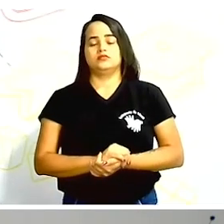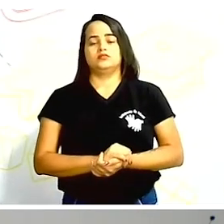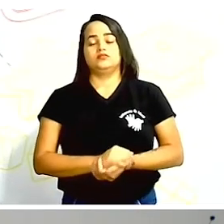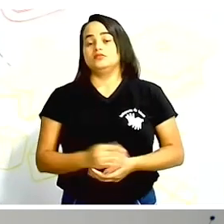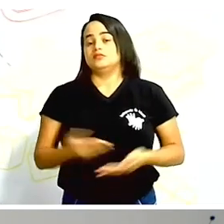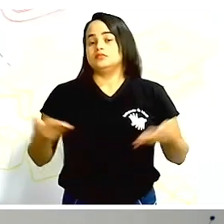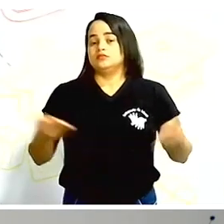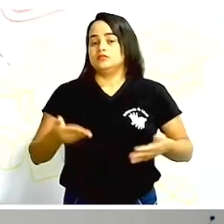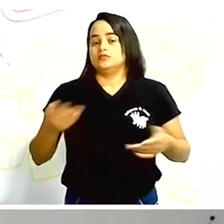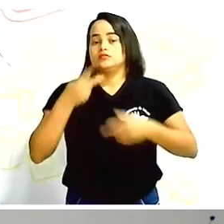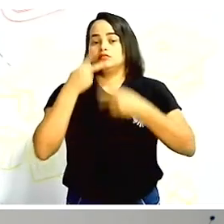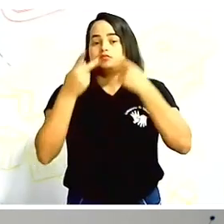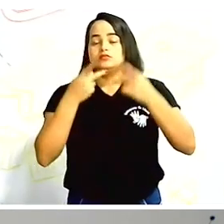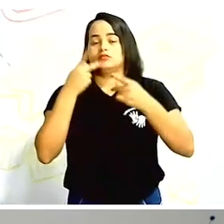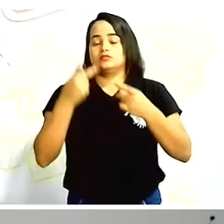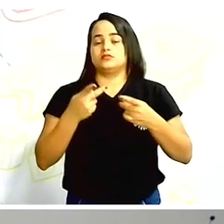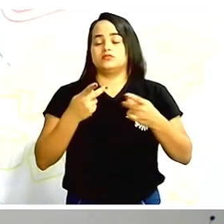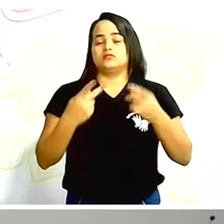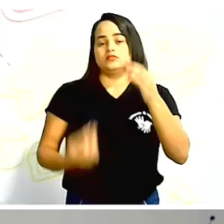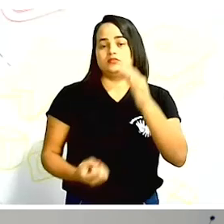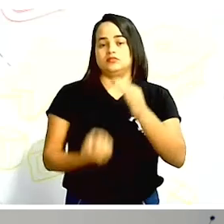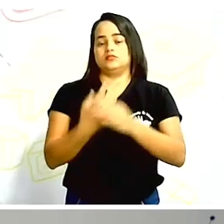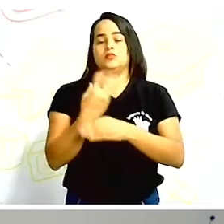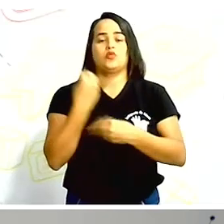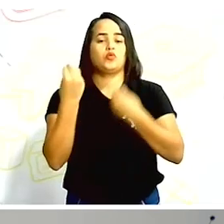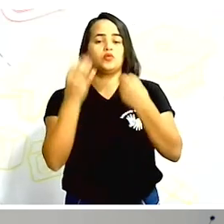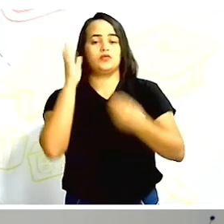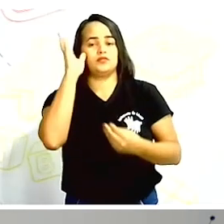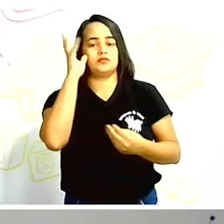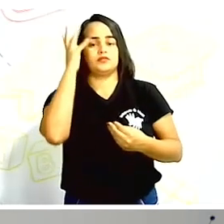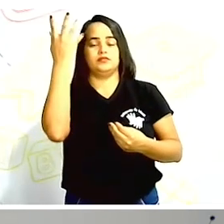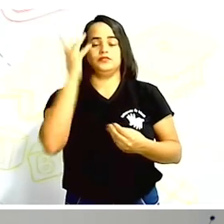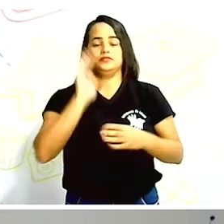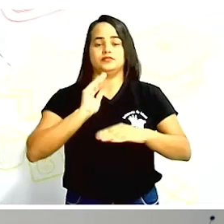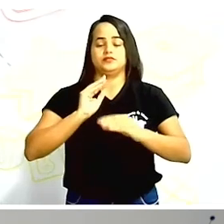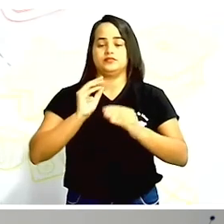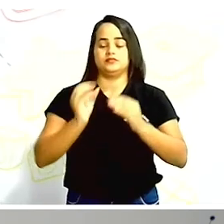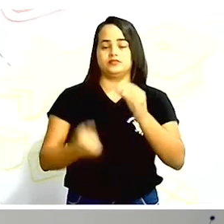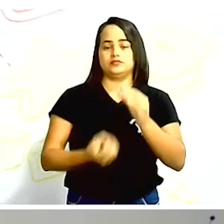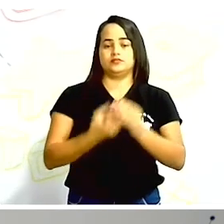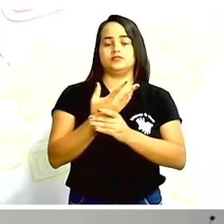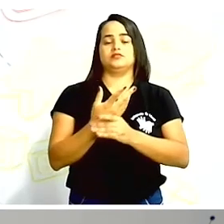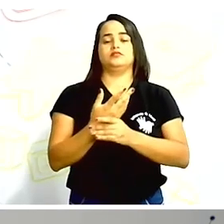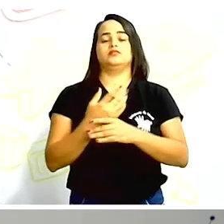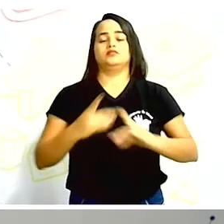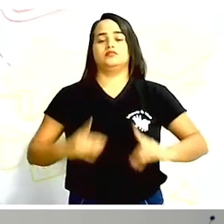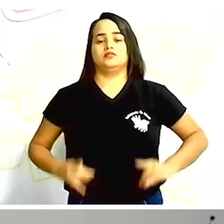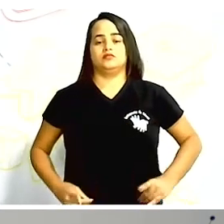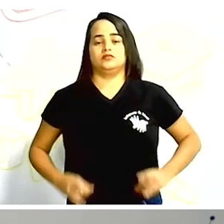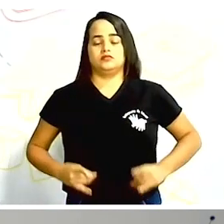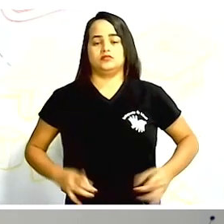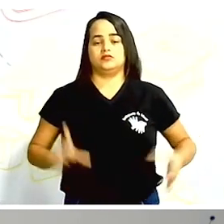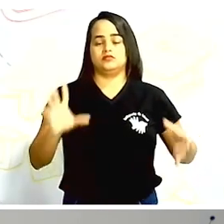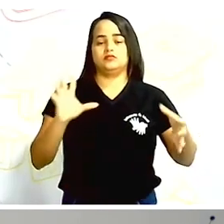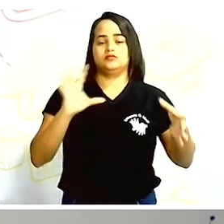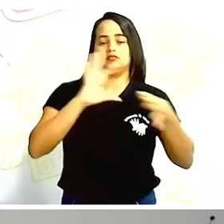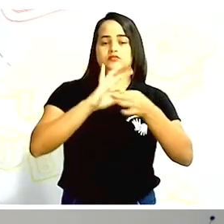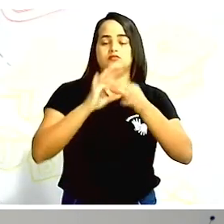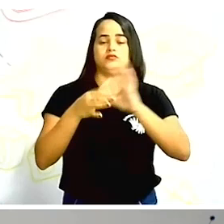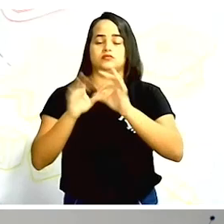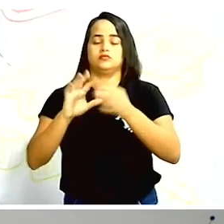Agora vamos falar um pouquinho dessa produção, como é que funciona. A produção da testosterona, ela está relacionada a mais dois hormônios que